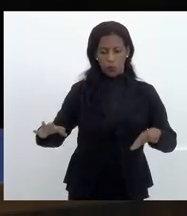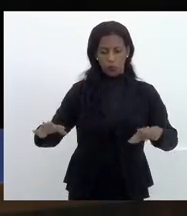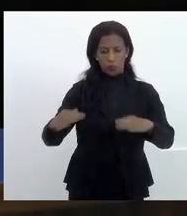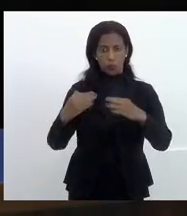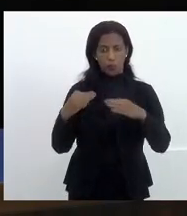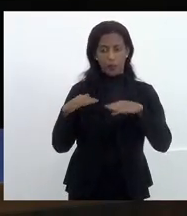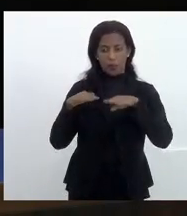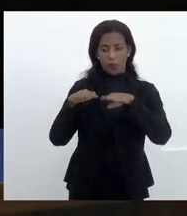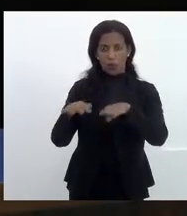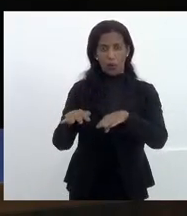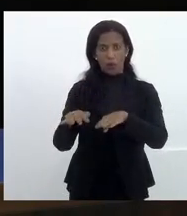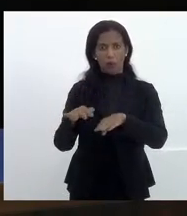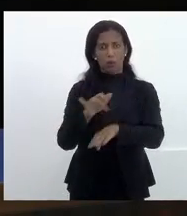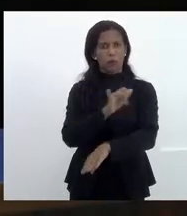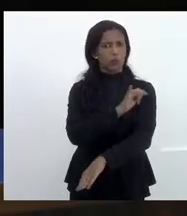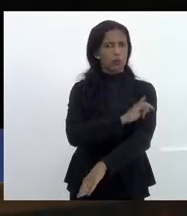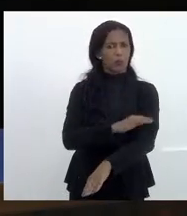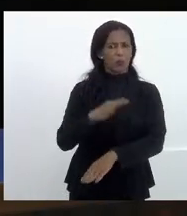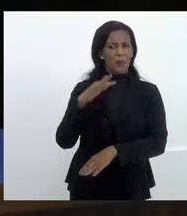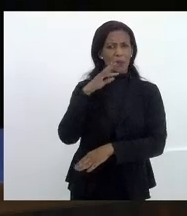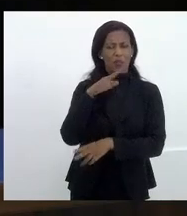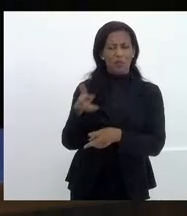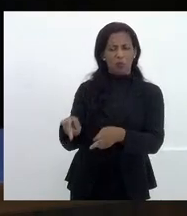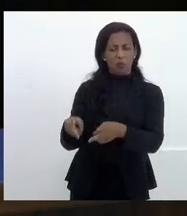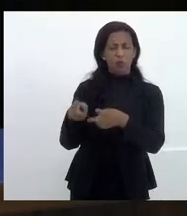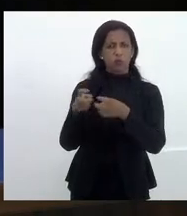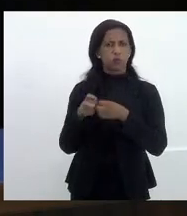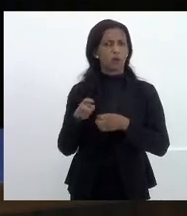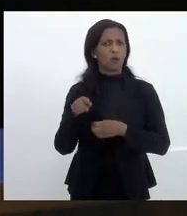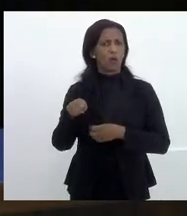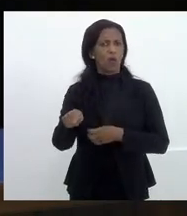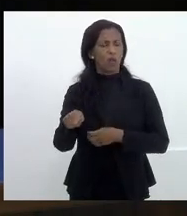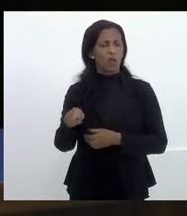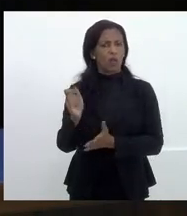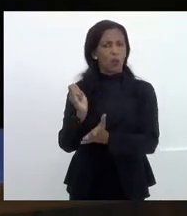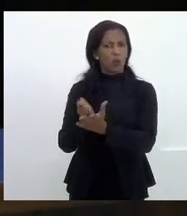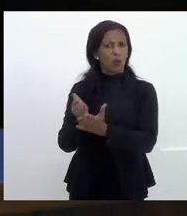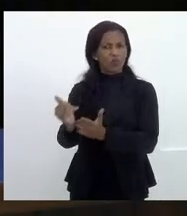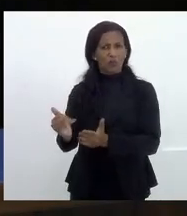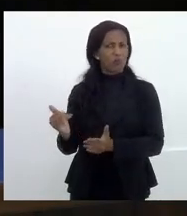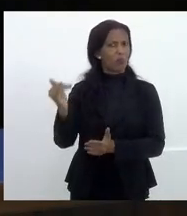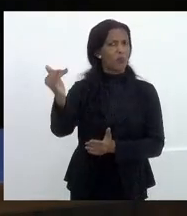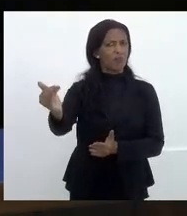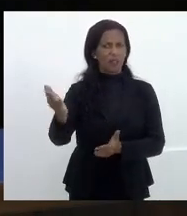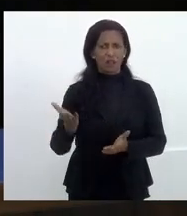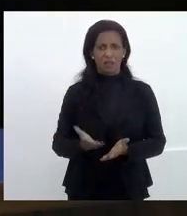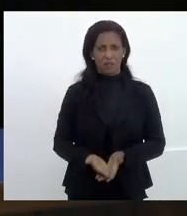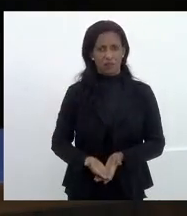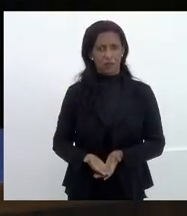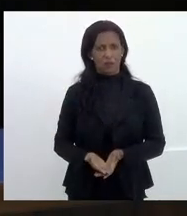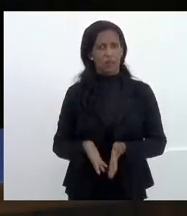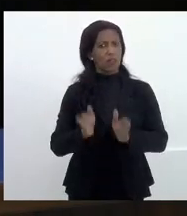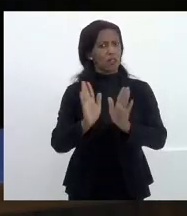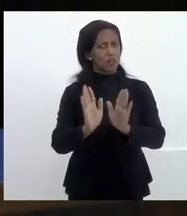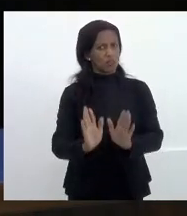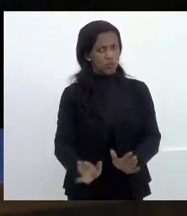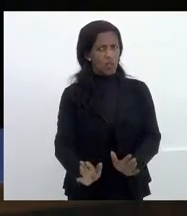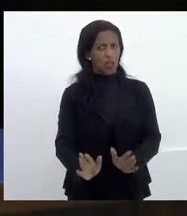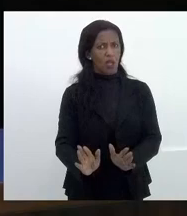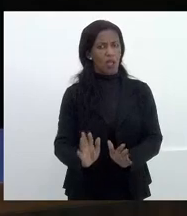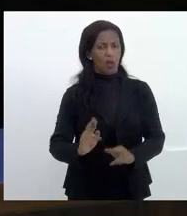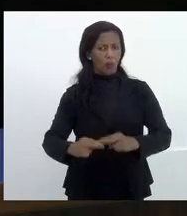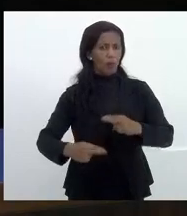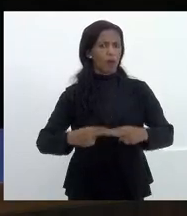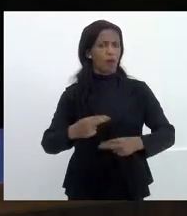para realidade do Rio de Janeiro se perceba que no Rio de Janeiro alíquota já foi elevada então isso já é uma uma